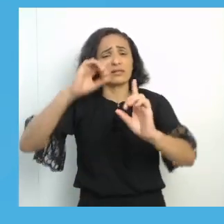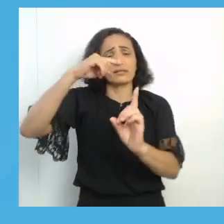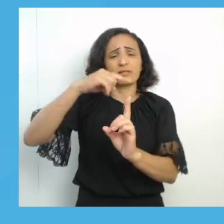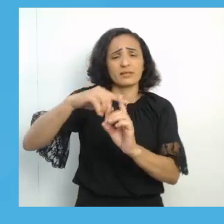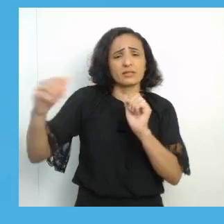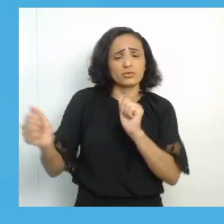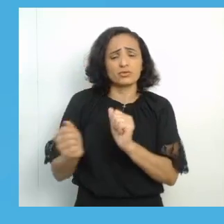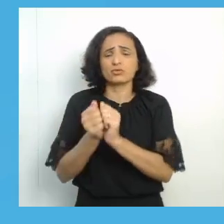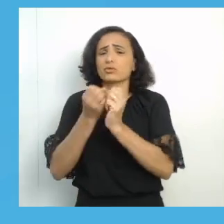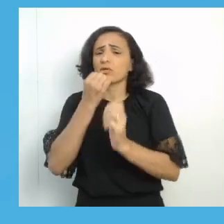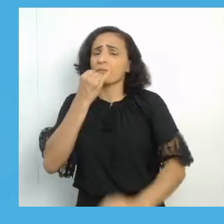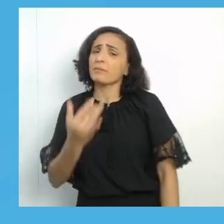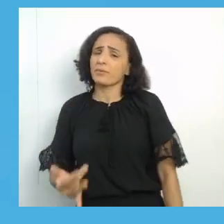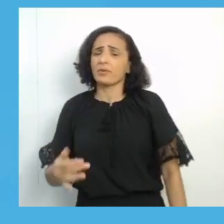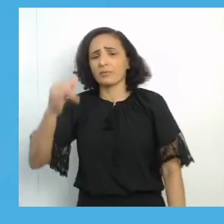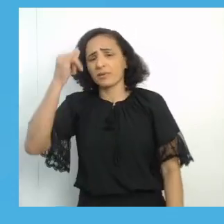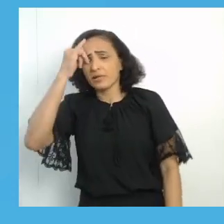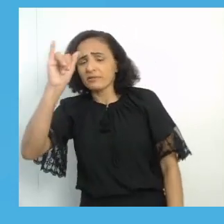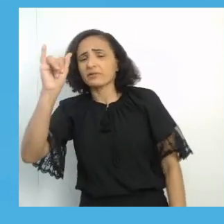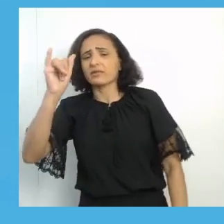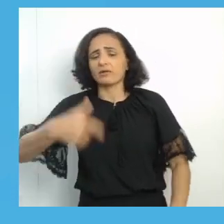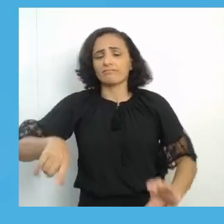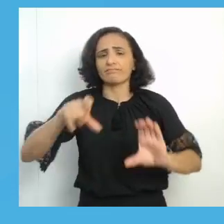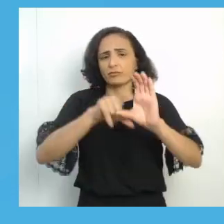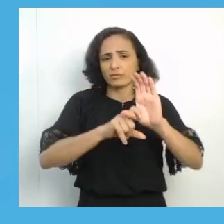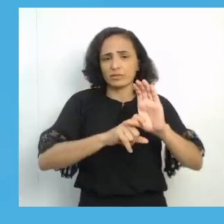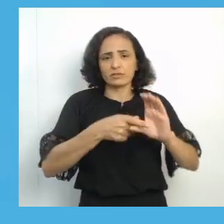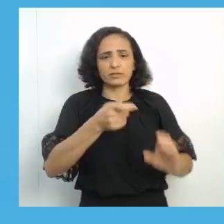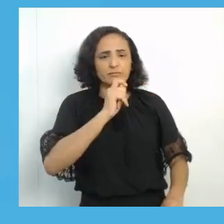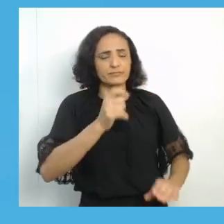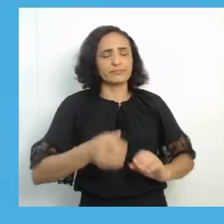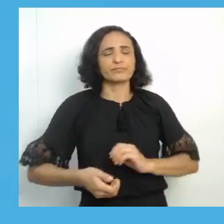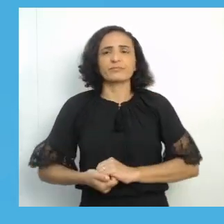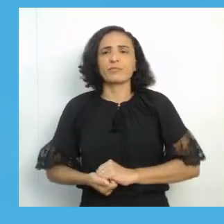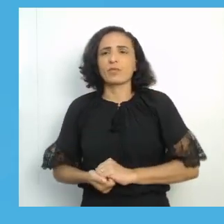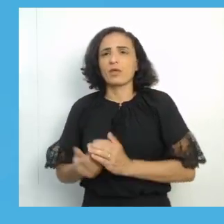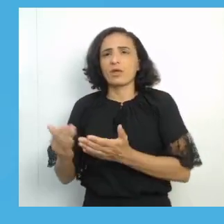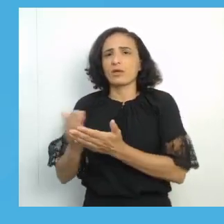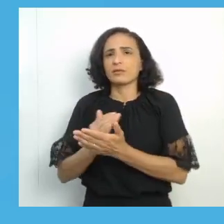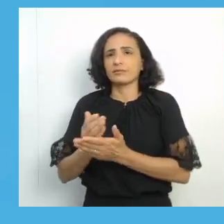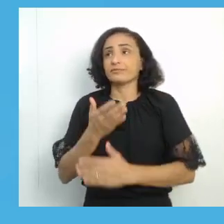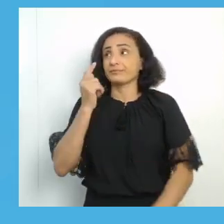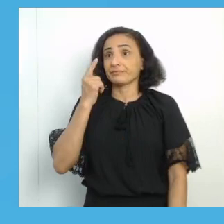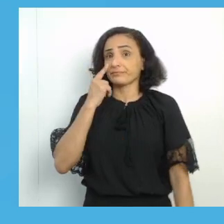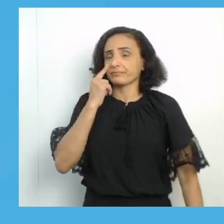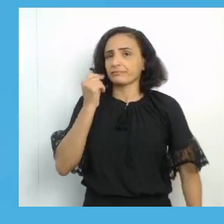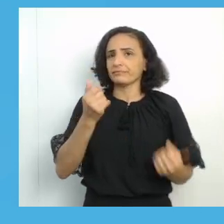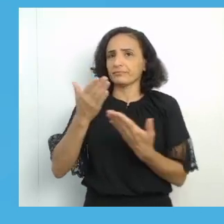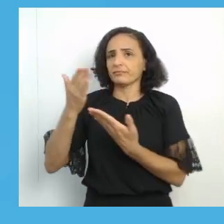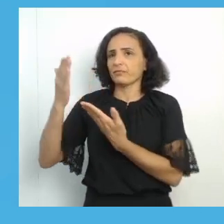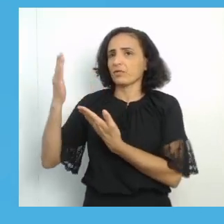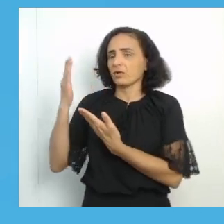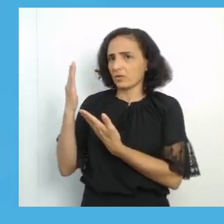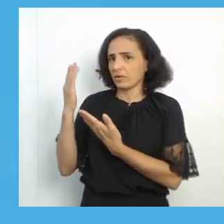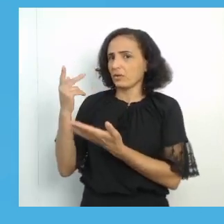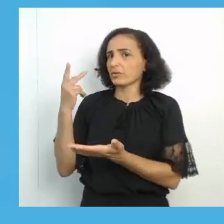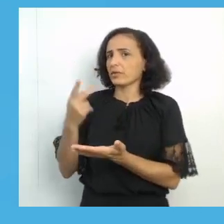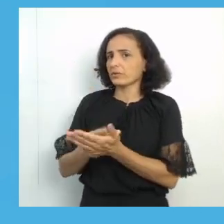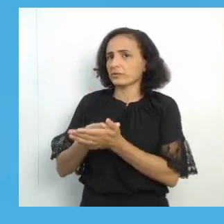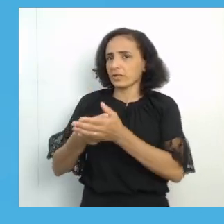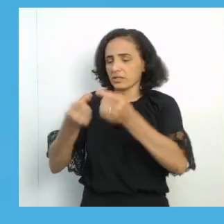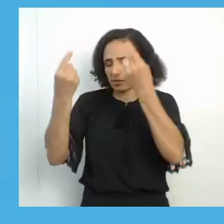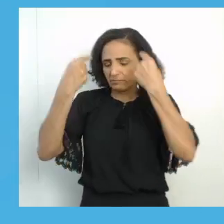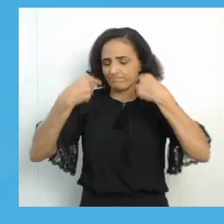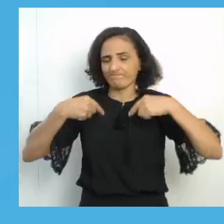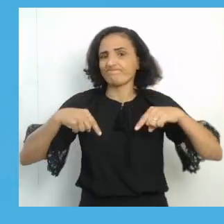falar sobre os efeitos das drogas. Primeiro temos ali o efeito agudo. Quando se fala do efeito